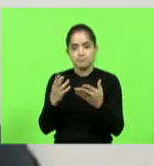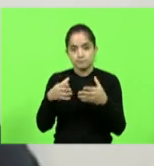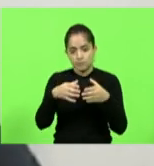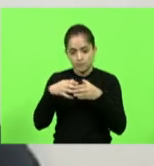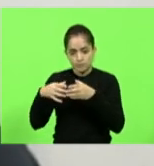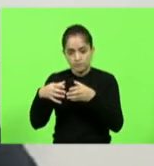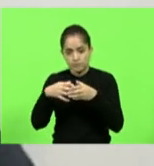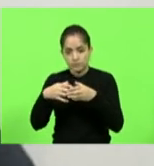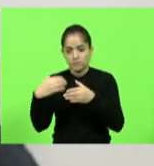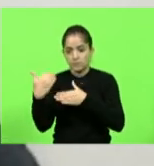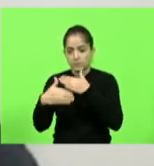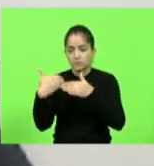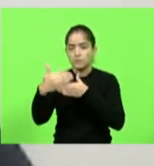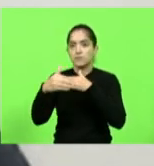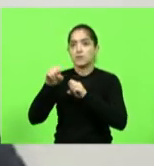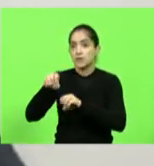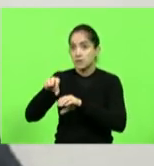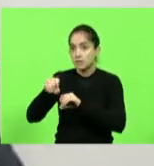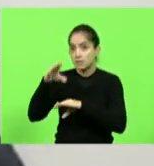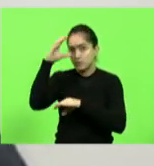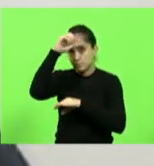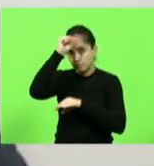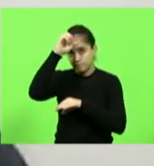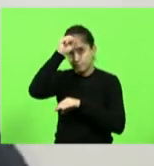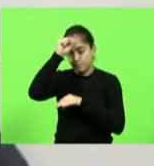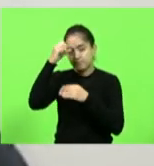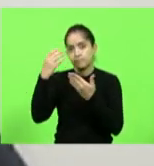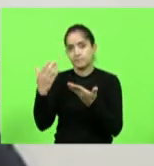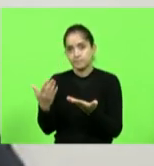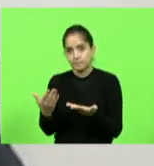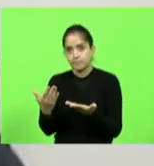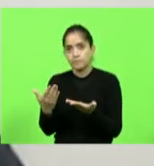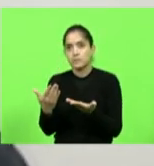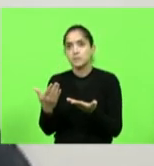o processo ensino-aprendizagem, que é com